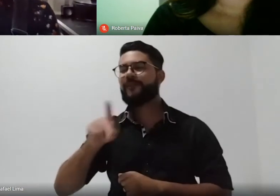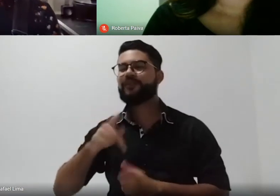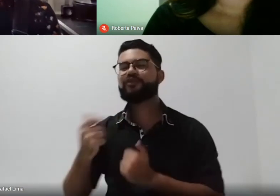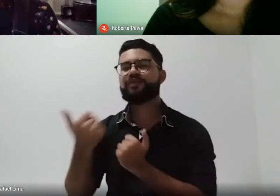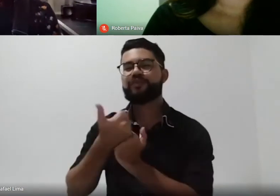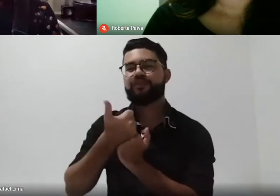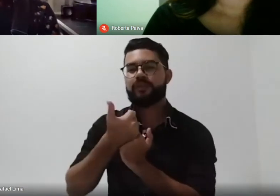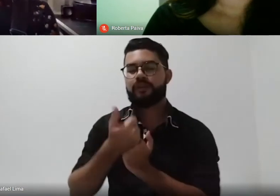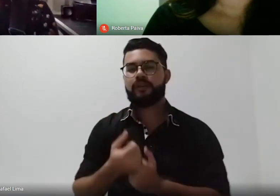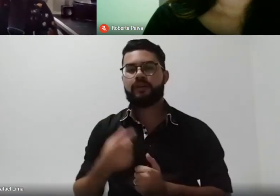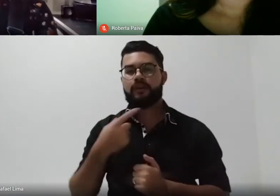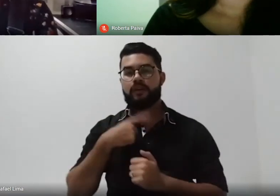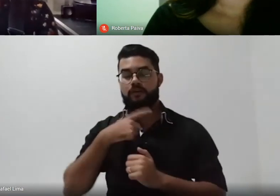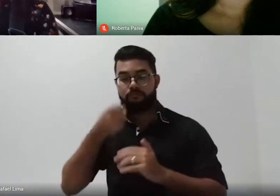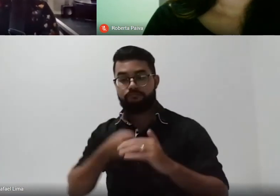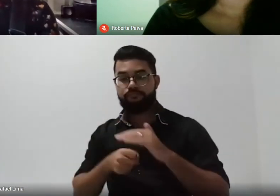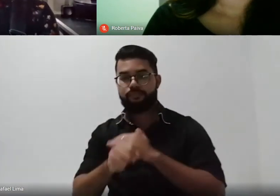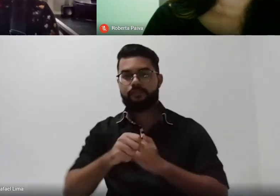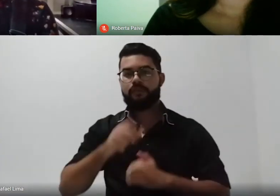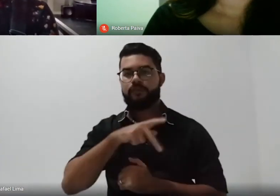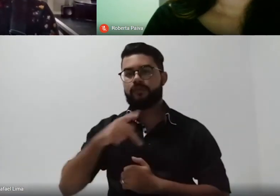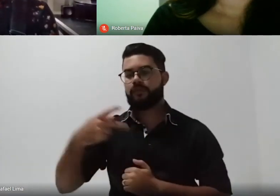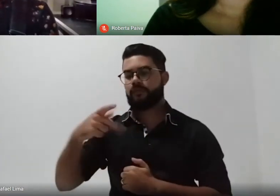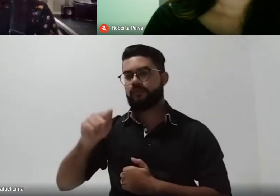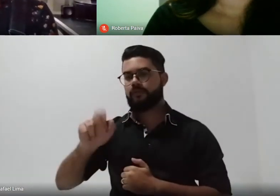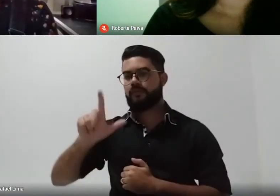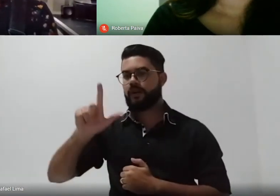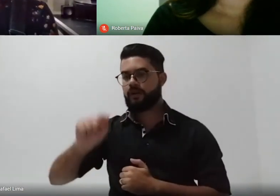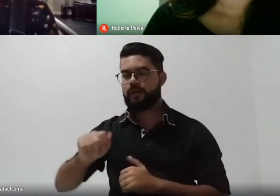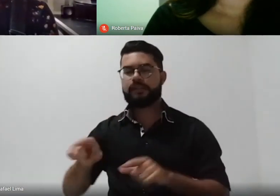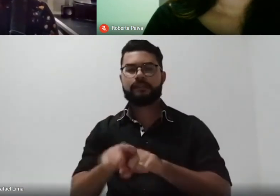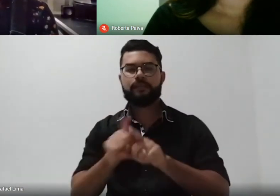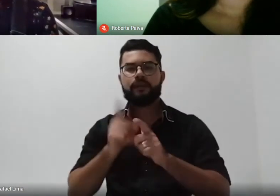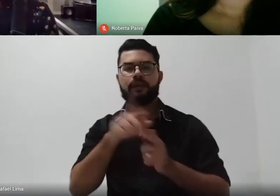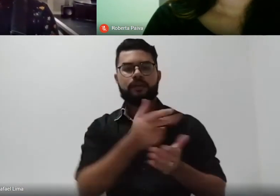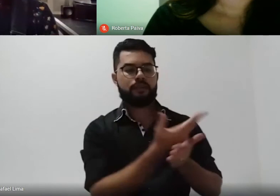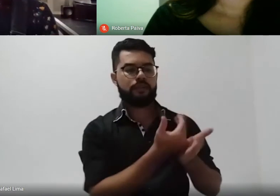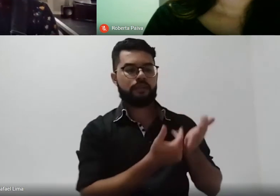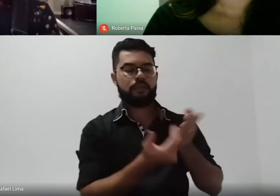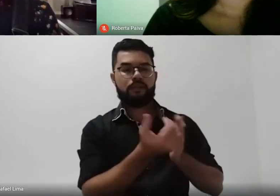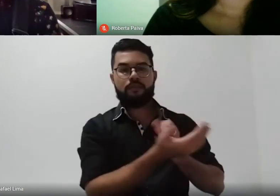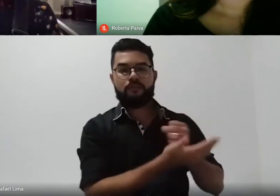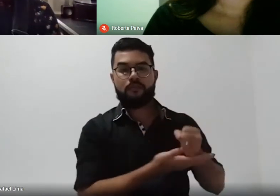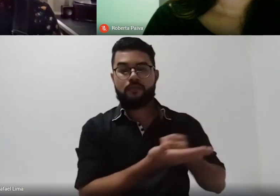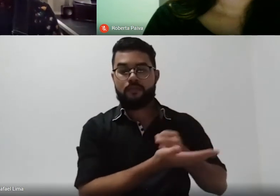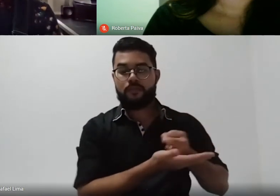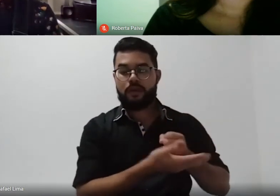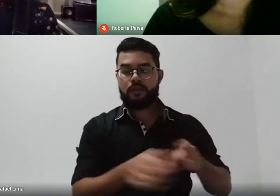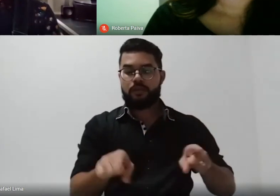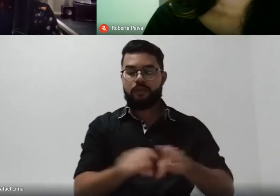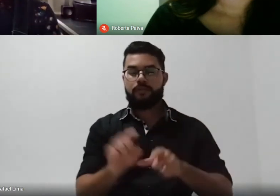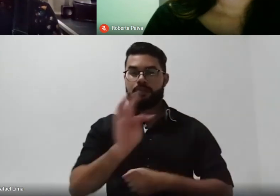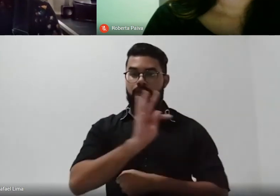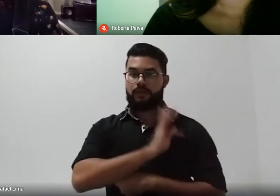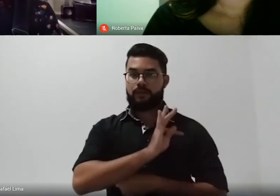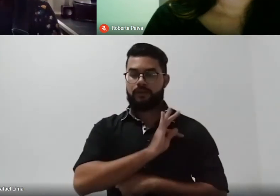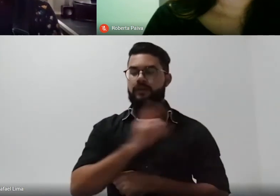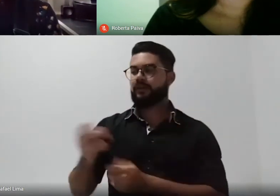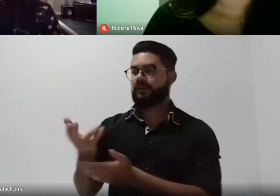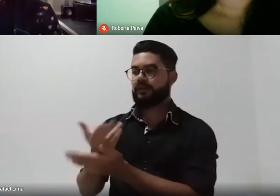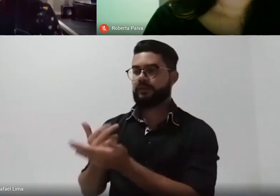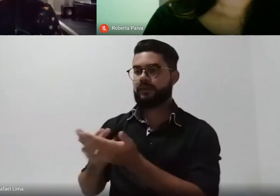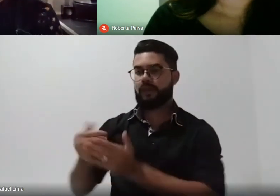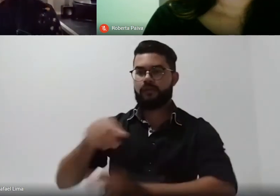entrou a professora Paula, eles vão assumir a disciplina de desenho básico e técnico e desenho arquitetônico. Tá?